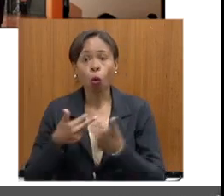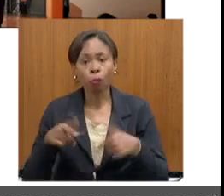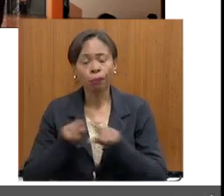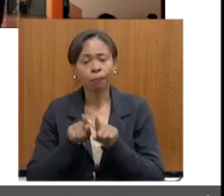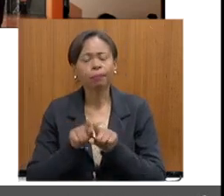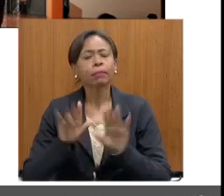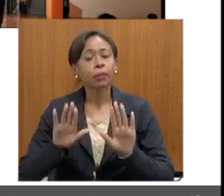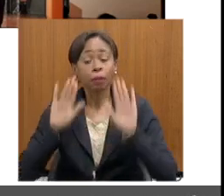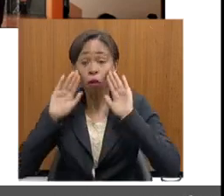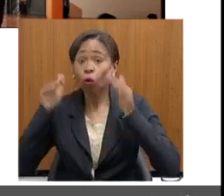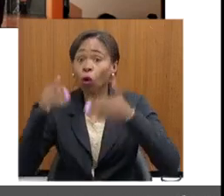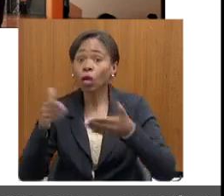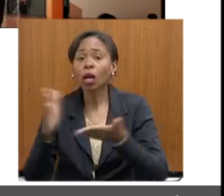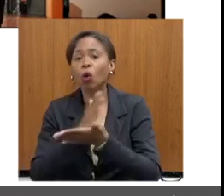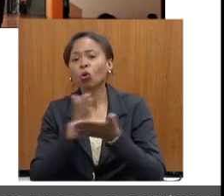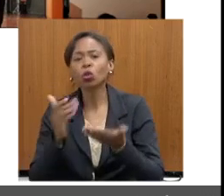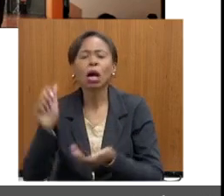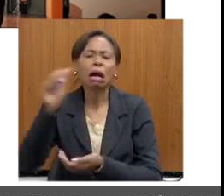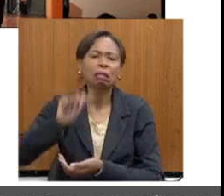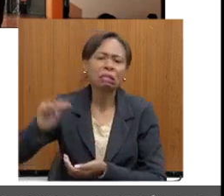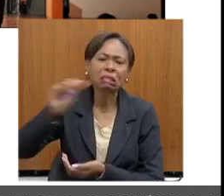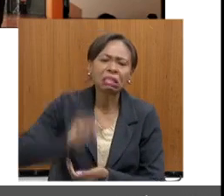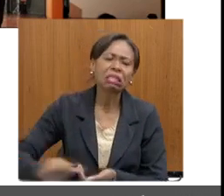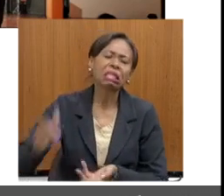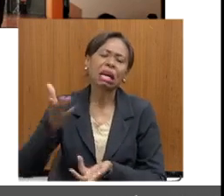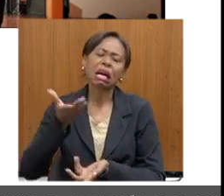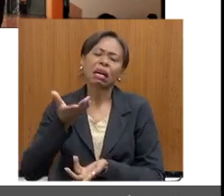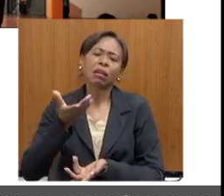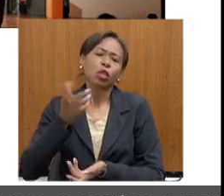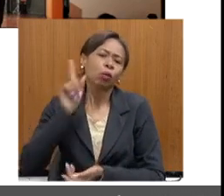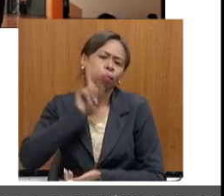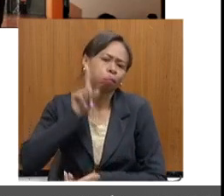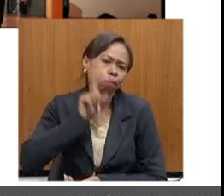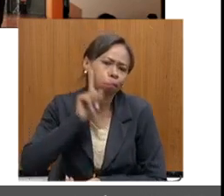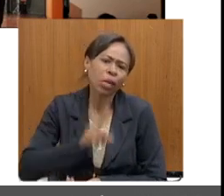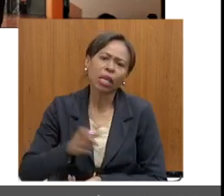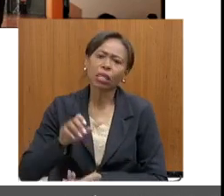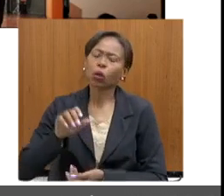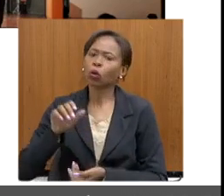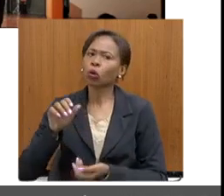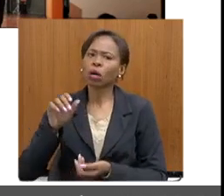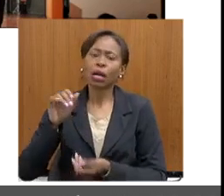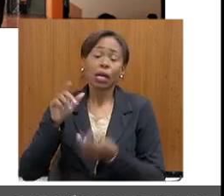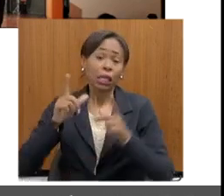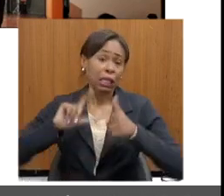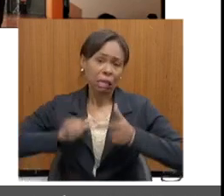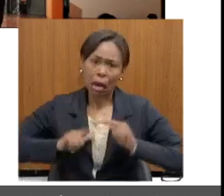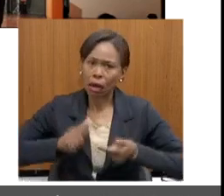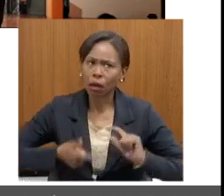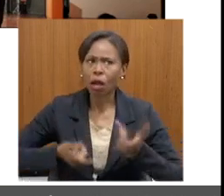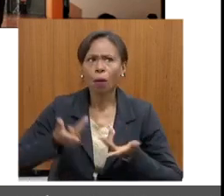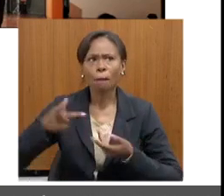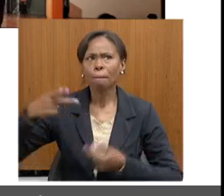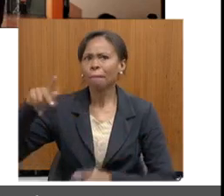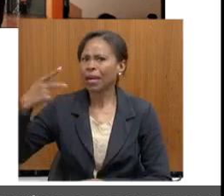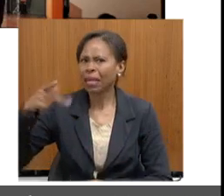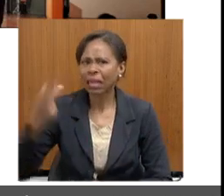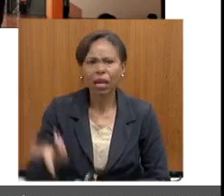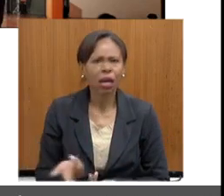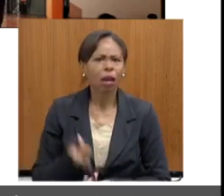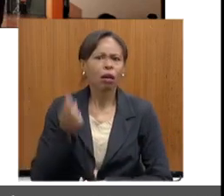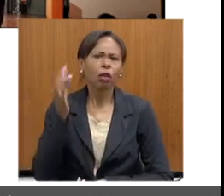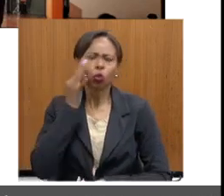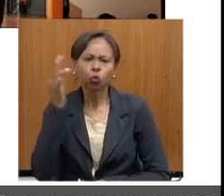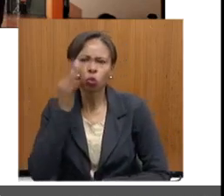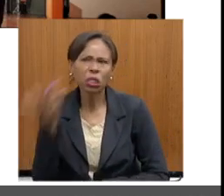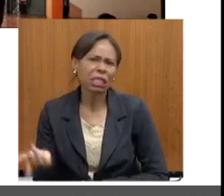aí em alguns mercados né Argentina Canadá Colômbia Chile Egito Estados Unidos Equador Israel Finlândia Paraguai Portugal Suíça